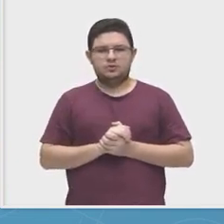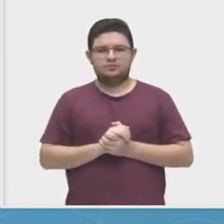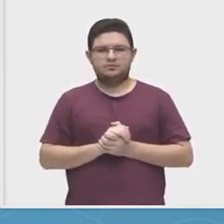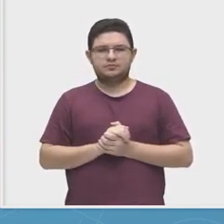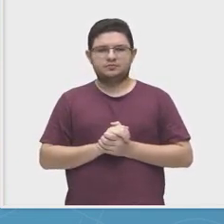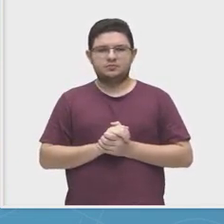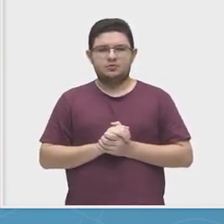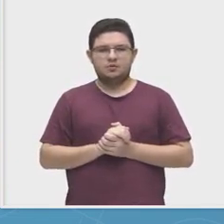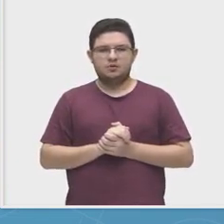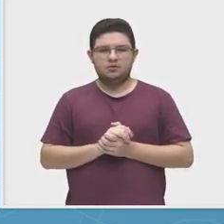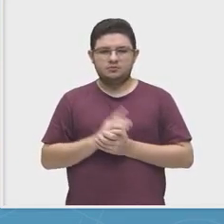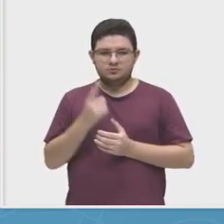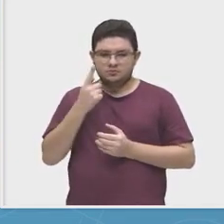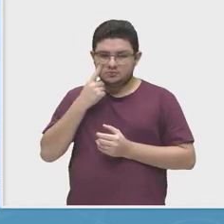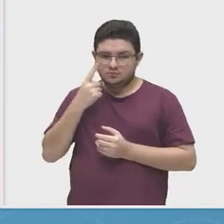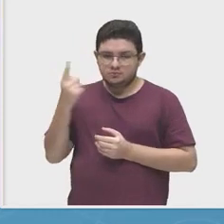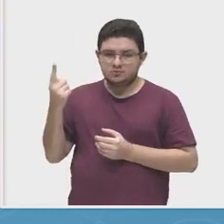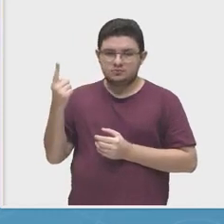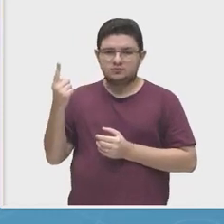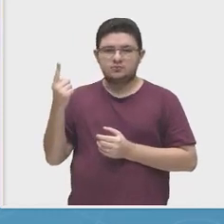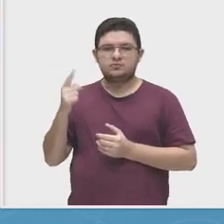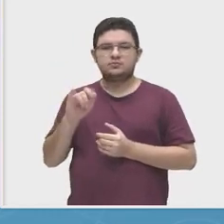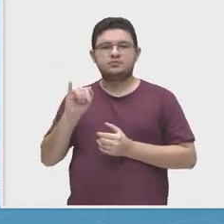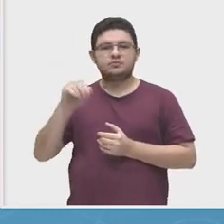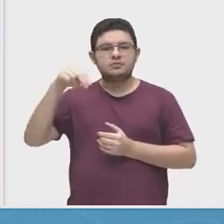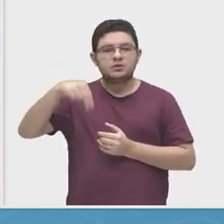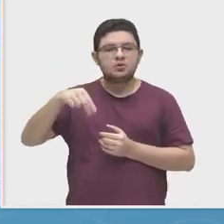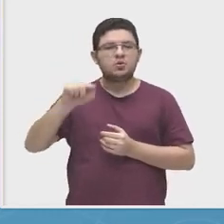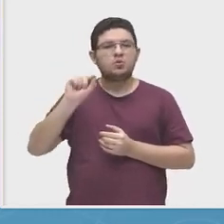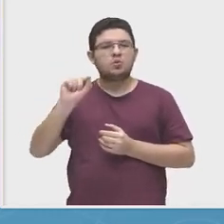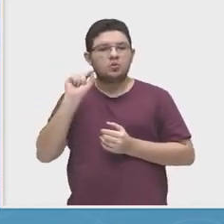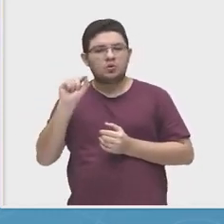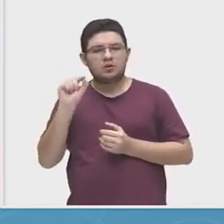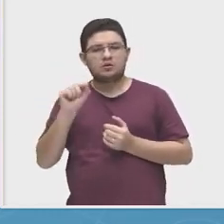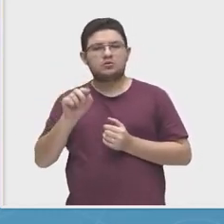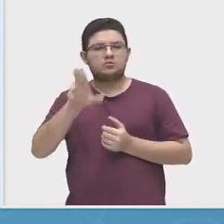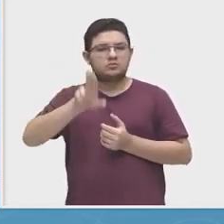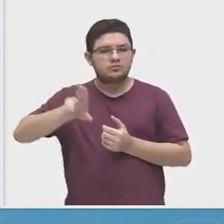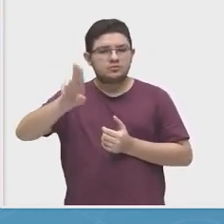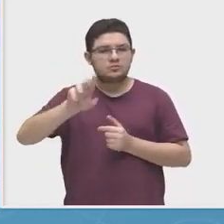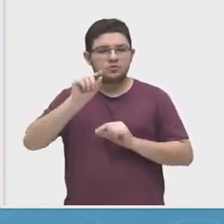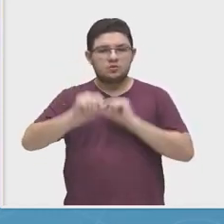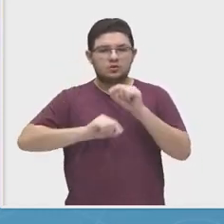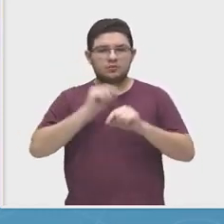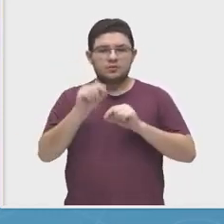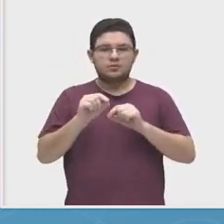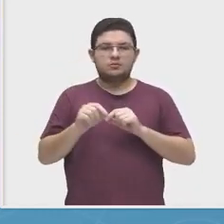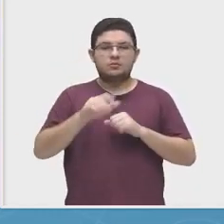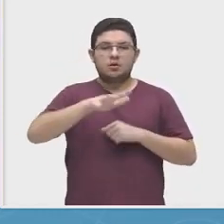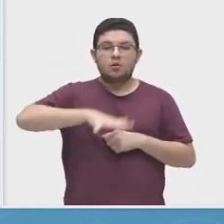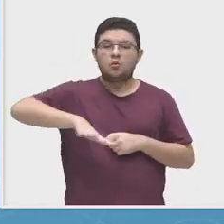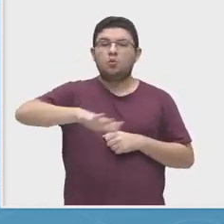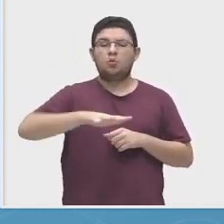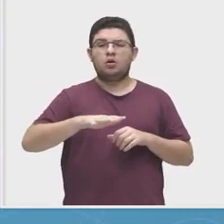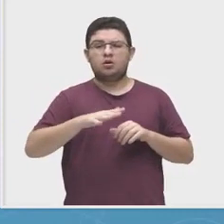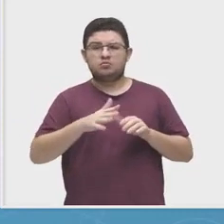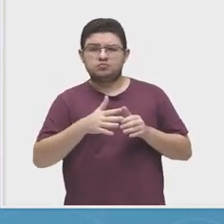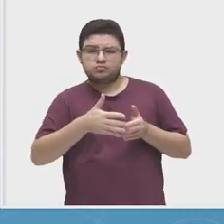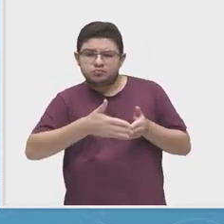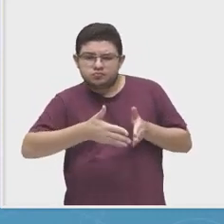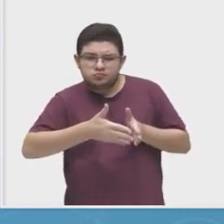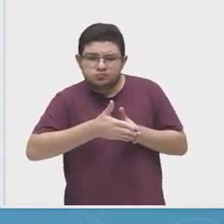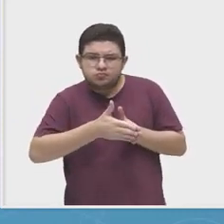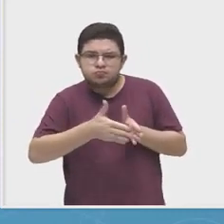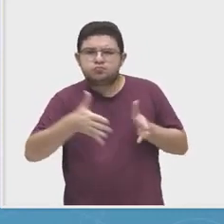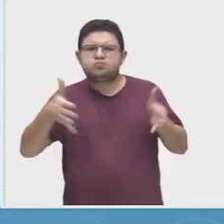outro. Olha só. Então, a preposição in é utilizada para indicar neighborhood, né? Que é um local grande, amplo,